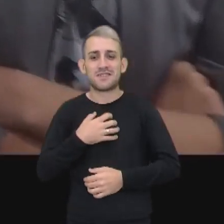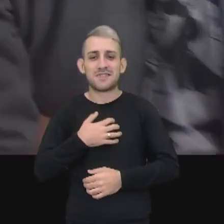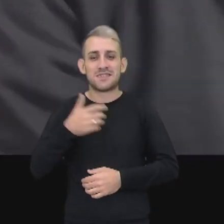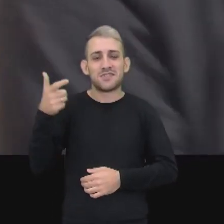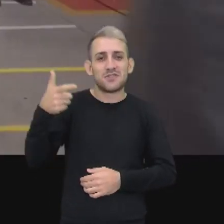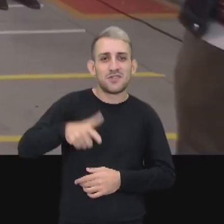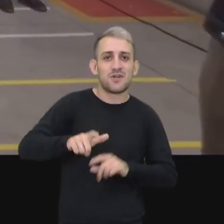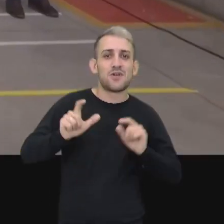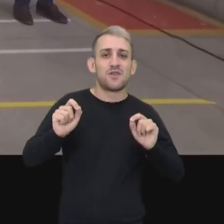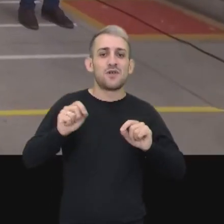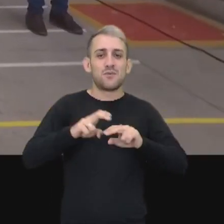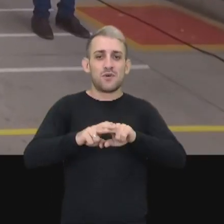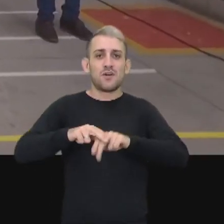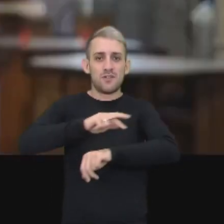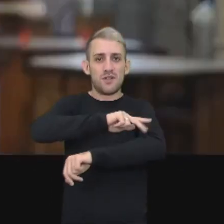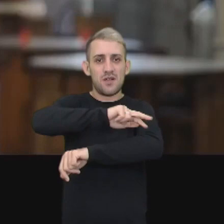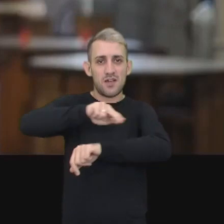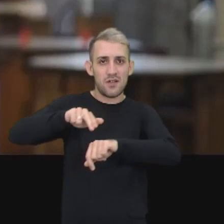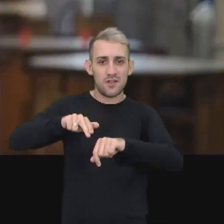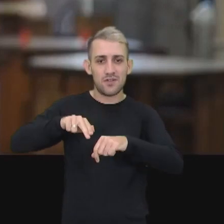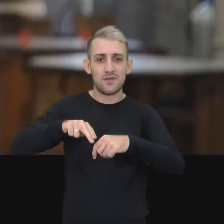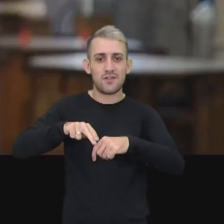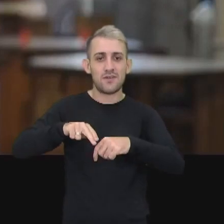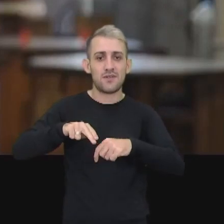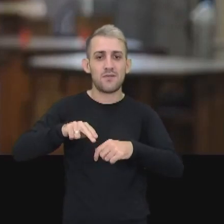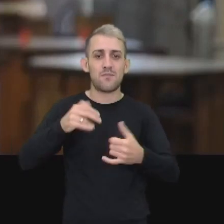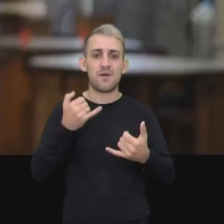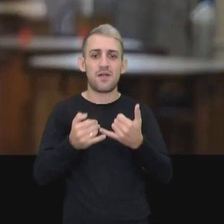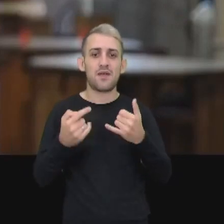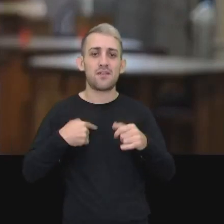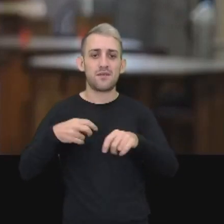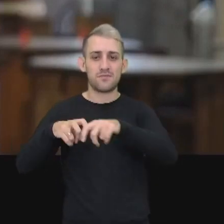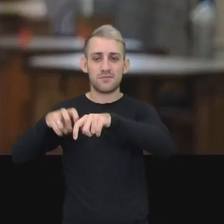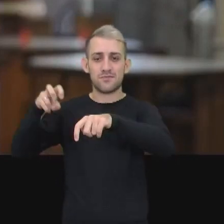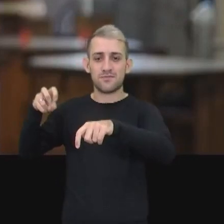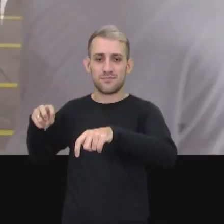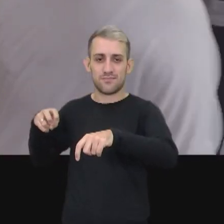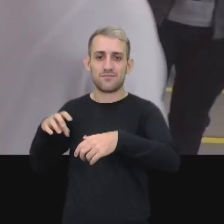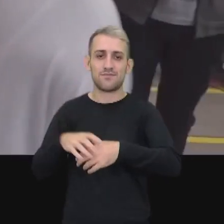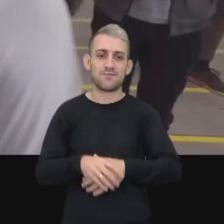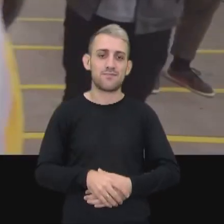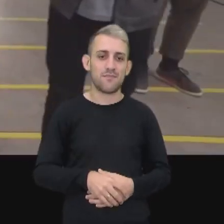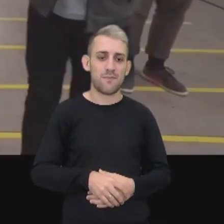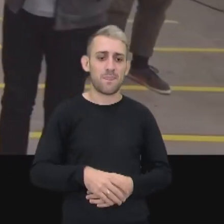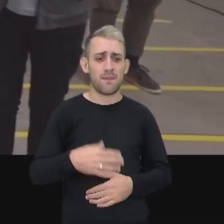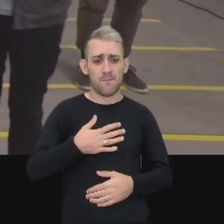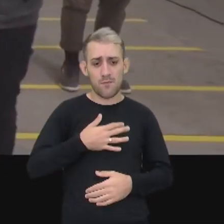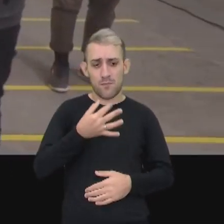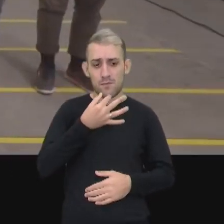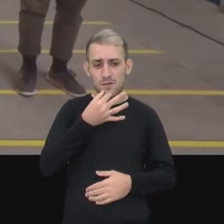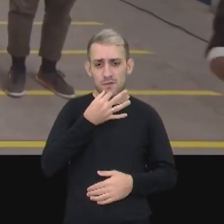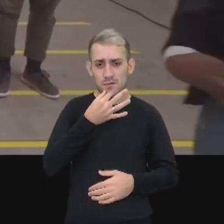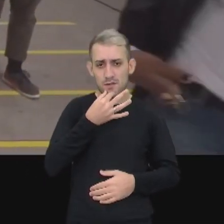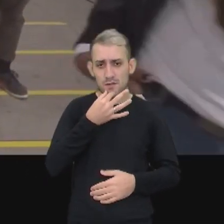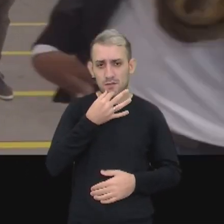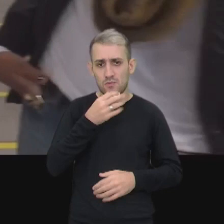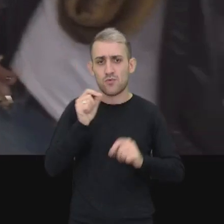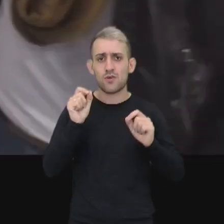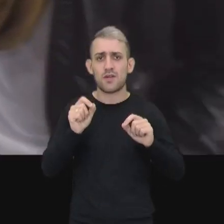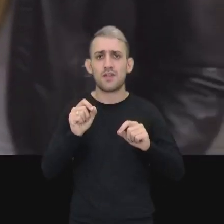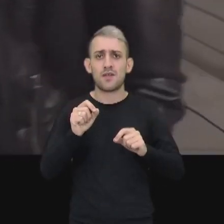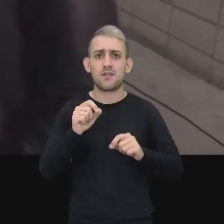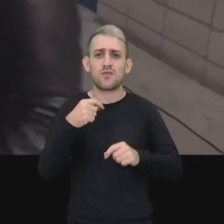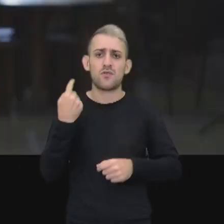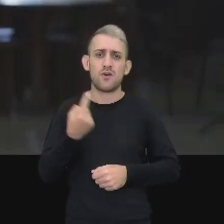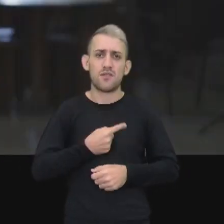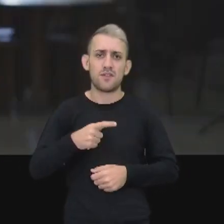que, porque é uma questão racial, os negros sempre estão atrás, mesmo em um jogo. Para mim, a própria definição do privilégio é quanto mais